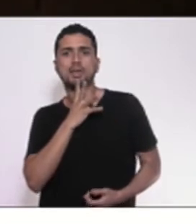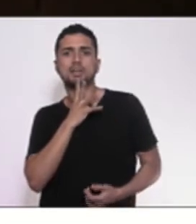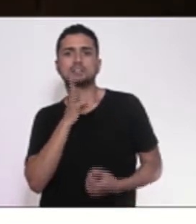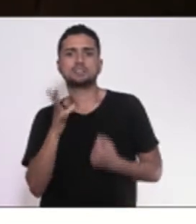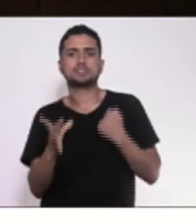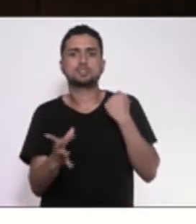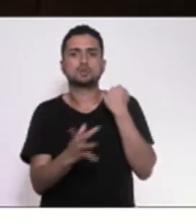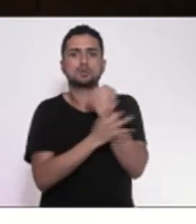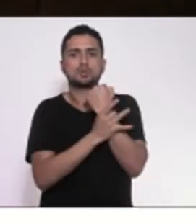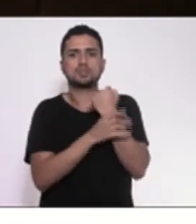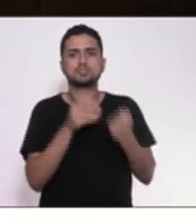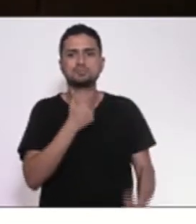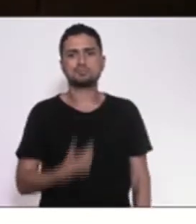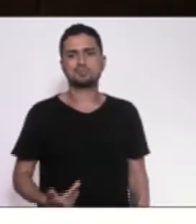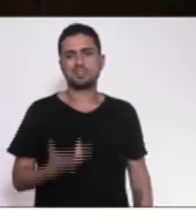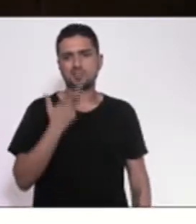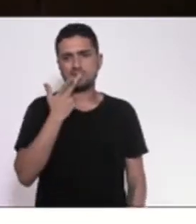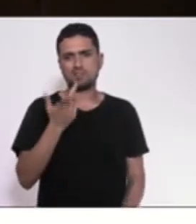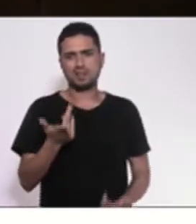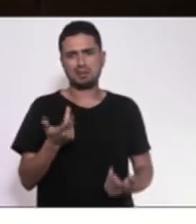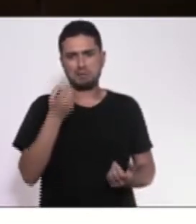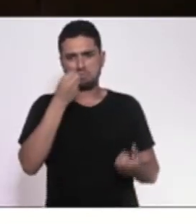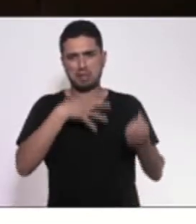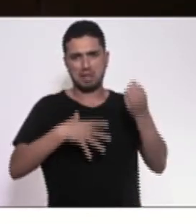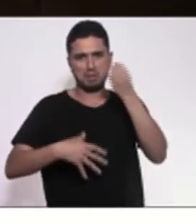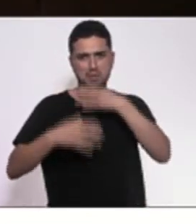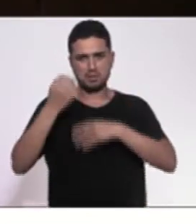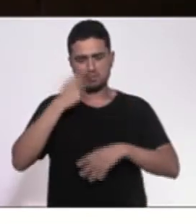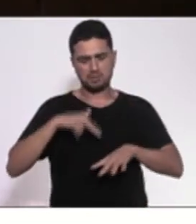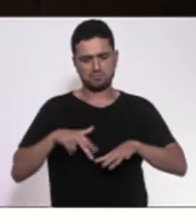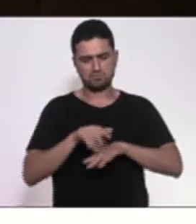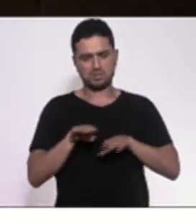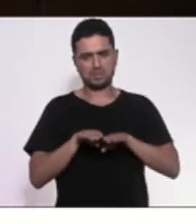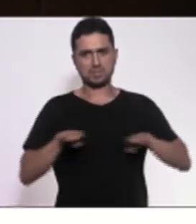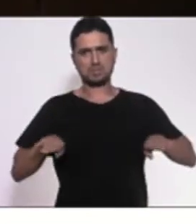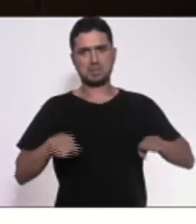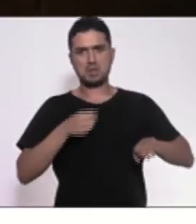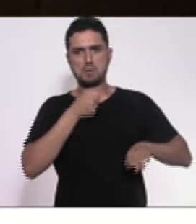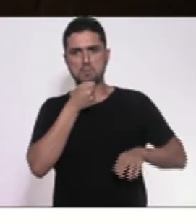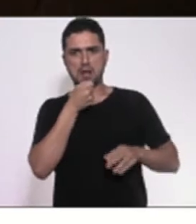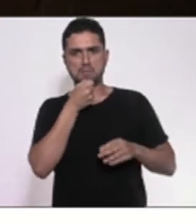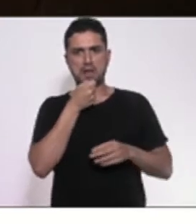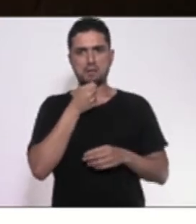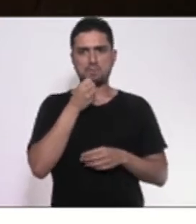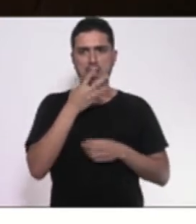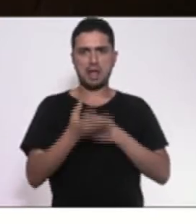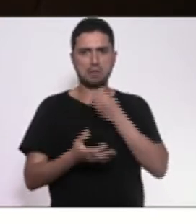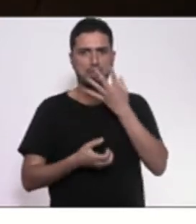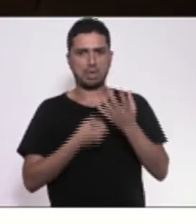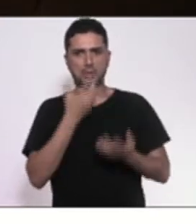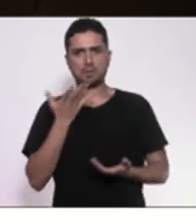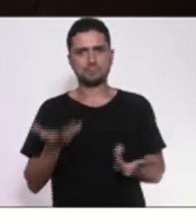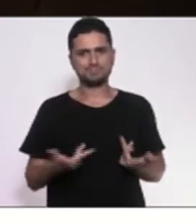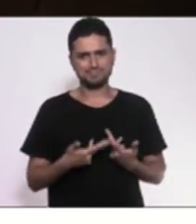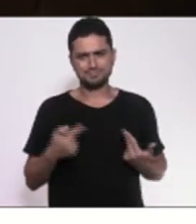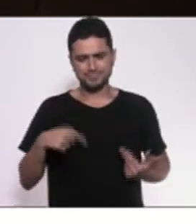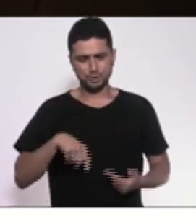essa tribuna e fala as maiores aberrações e impropérios, e eu sou obrigado a ouvir. Essa mesma deputada vem